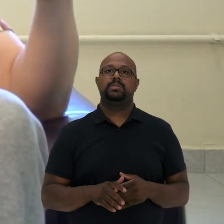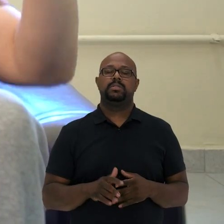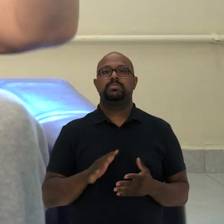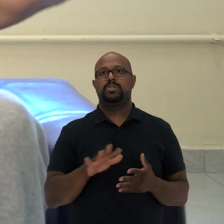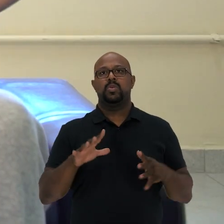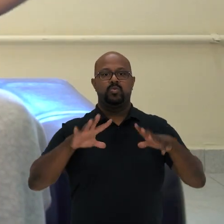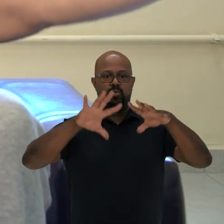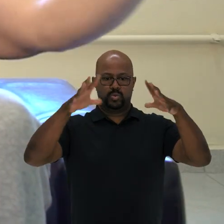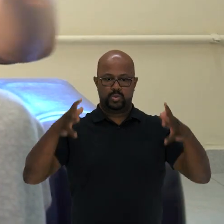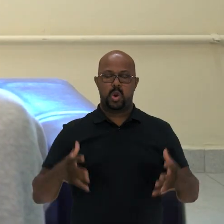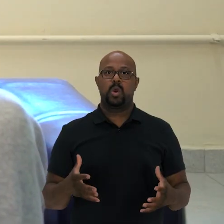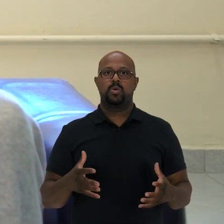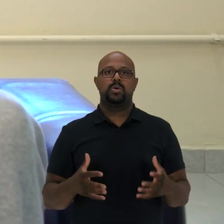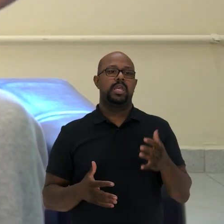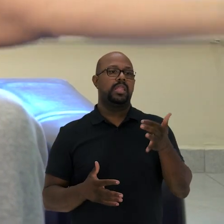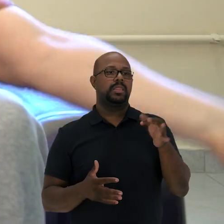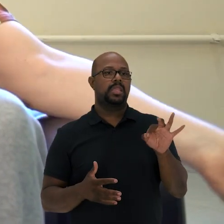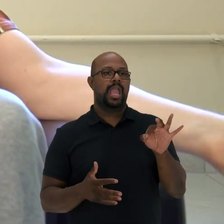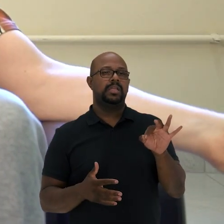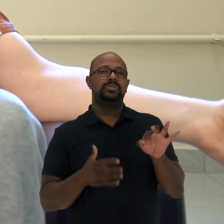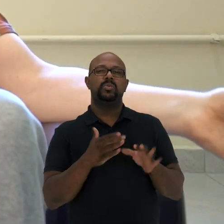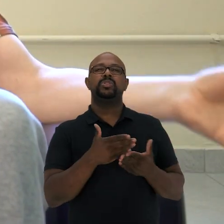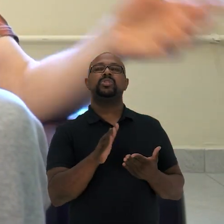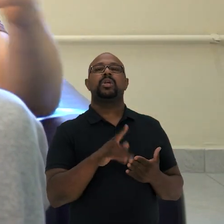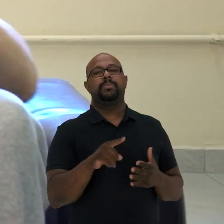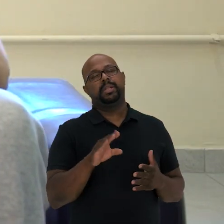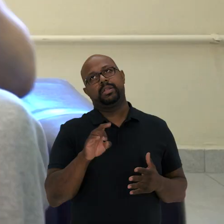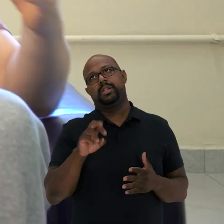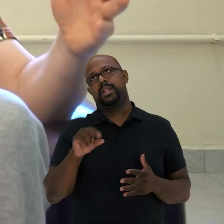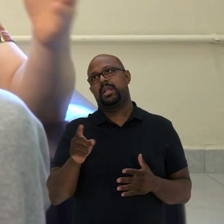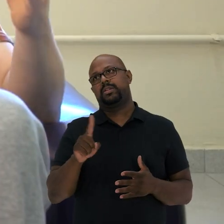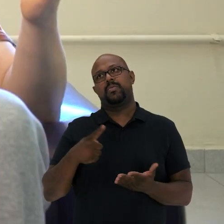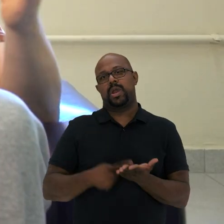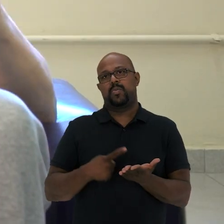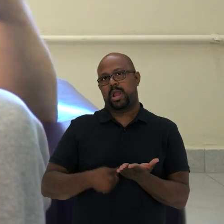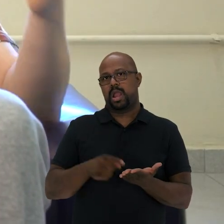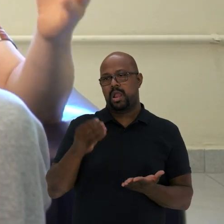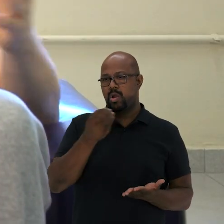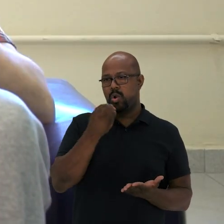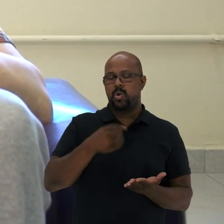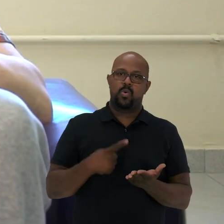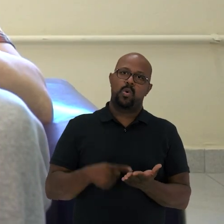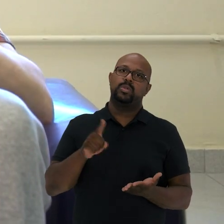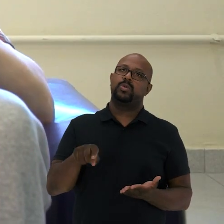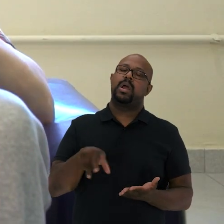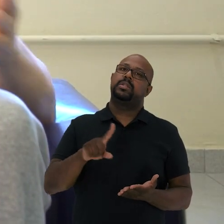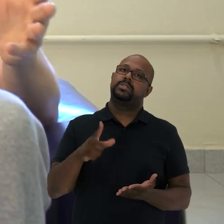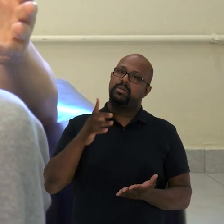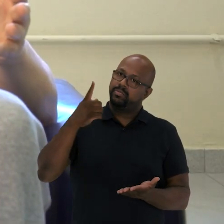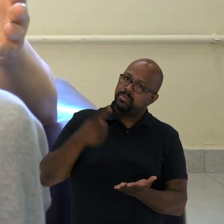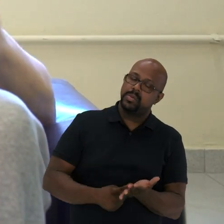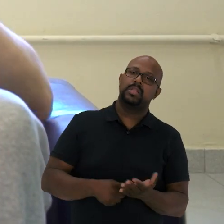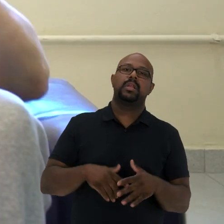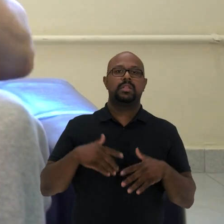Tu processava um tronco e 10 iam de sobra. E aí é claro que não era o acordo, não era a coisa que